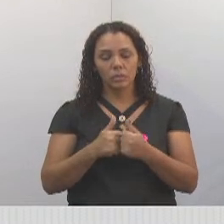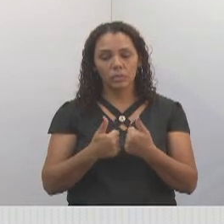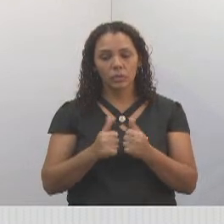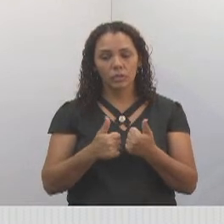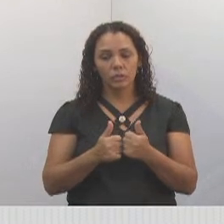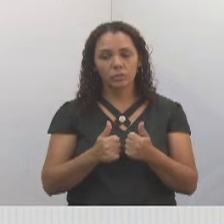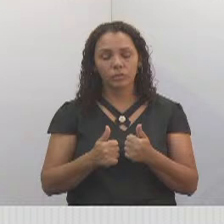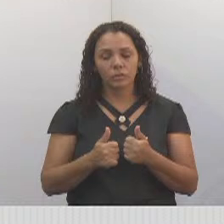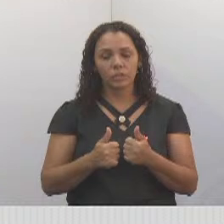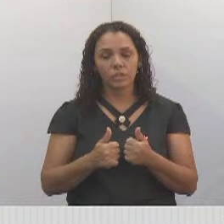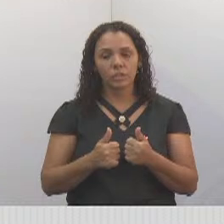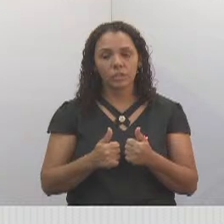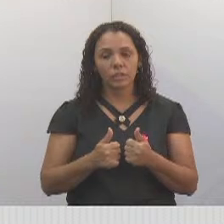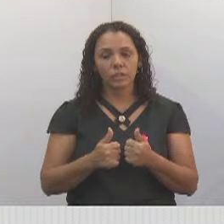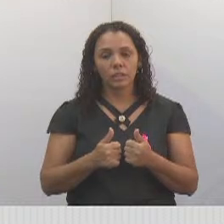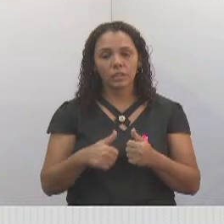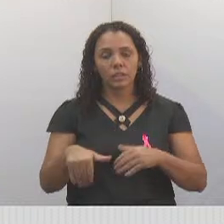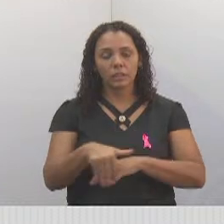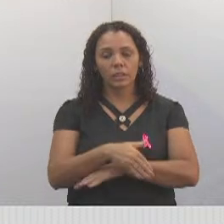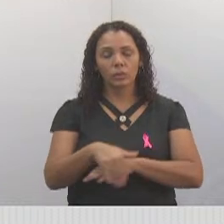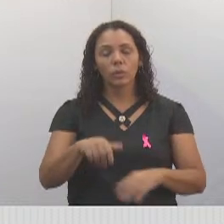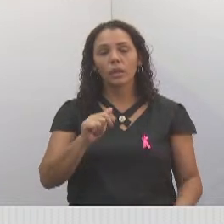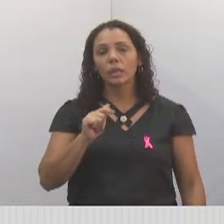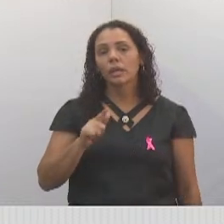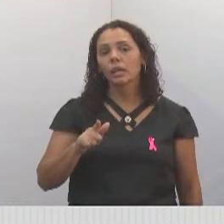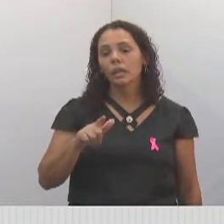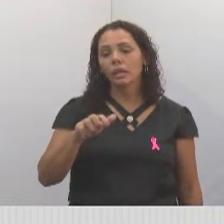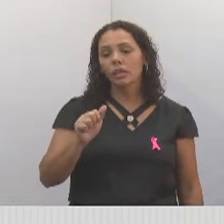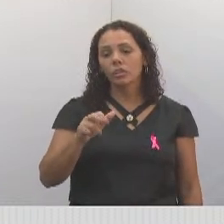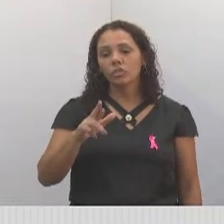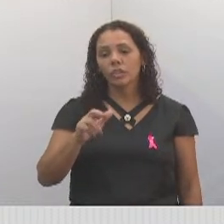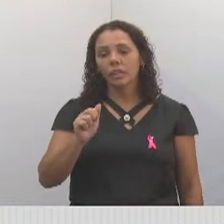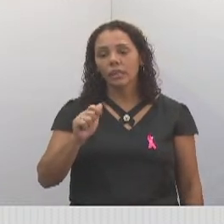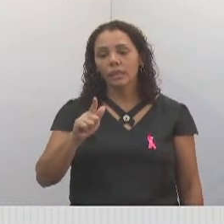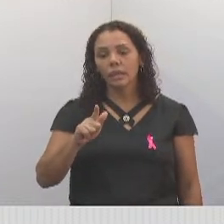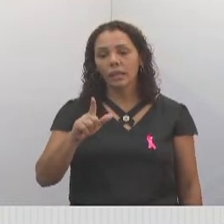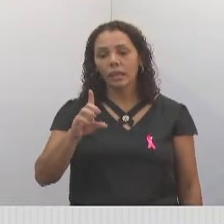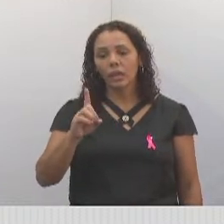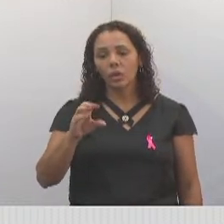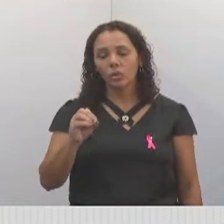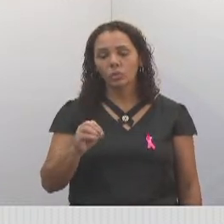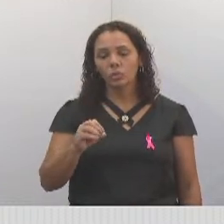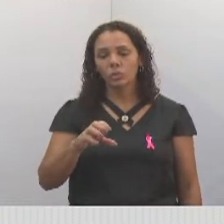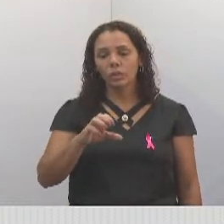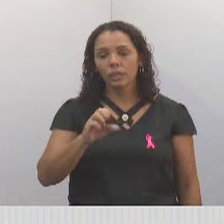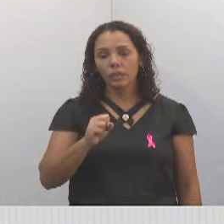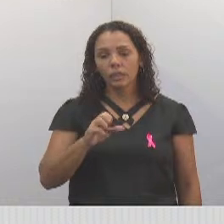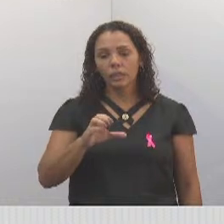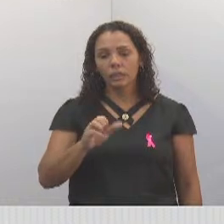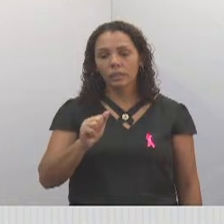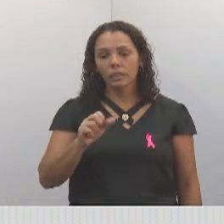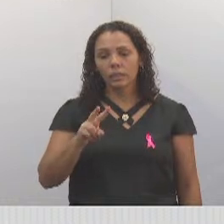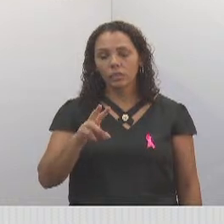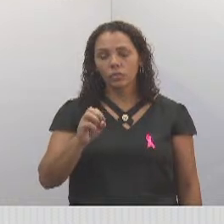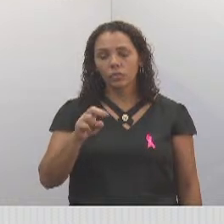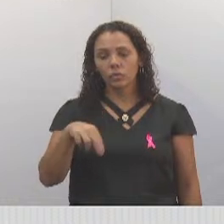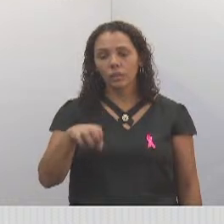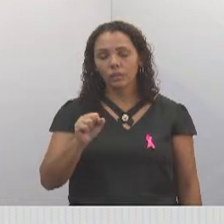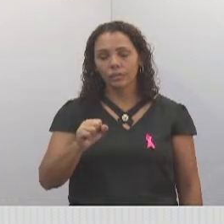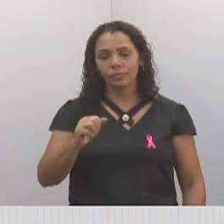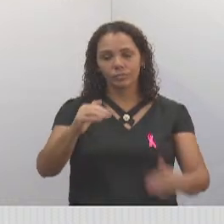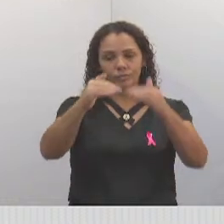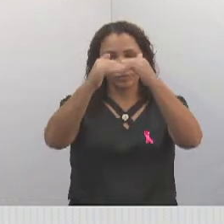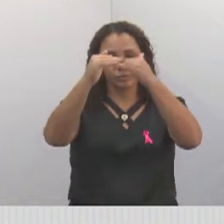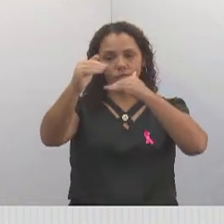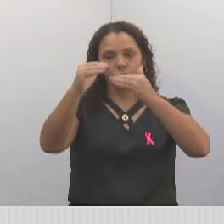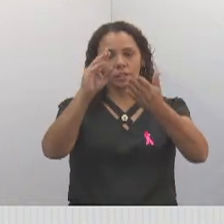coletivo, ali na Geraldo Scavone, um abrigo de ônibus, um ponto de ônibus, estava sem cobertura.